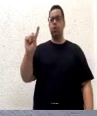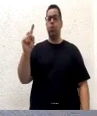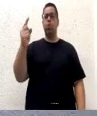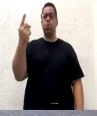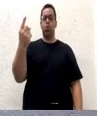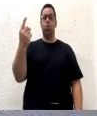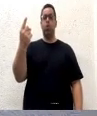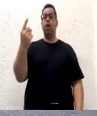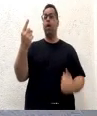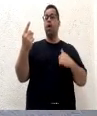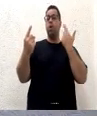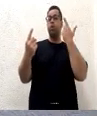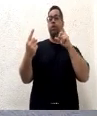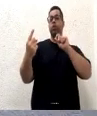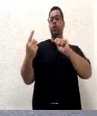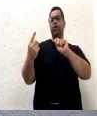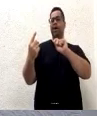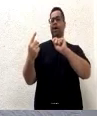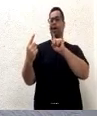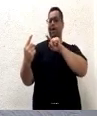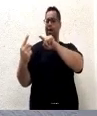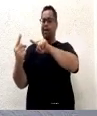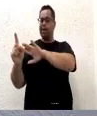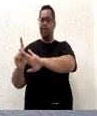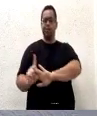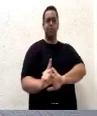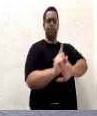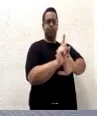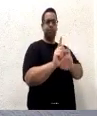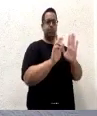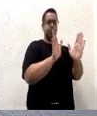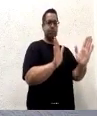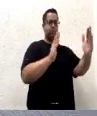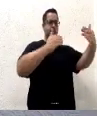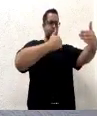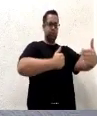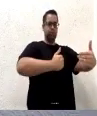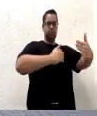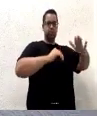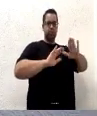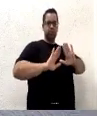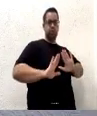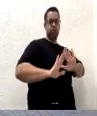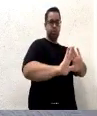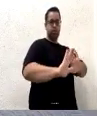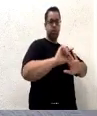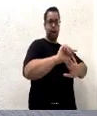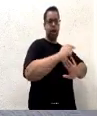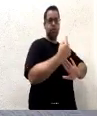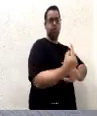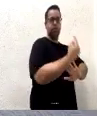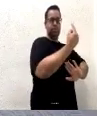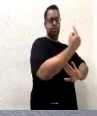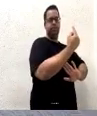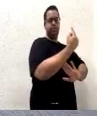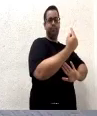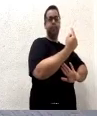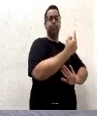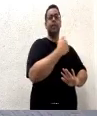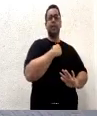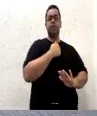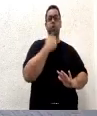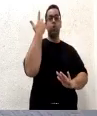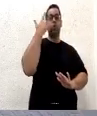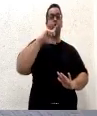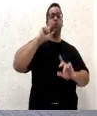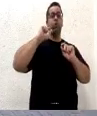É só nesse paciente que eu consigo coletar o sangue, mandar para o Instituto Adolfo Lutz, que é só ele que faz isso, e ele vai